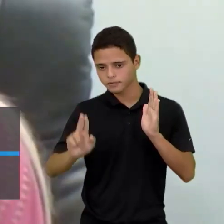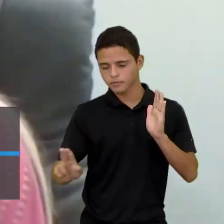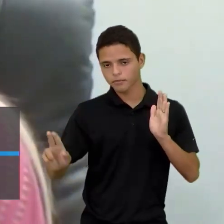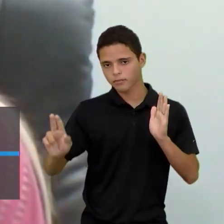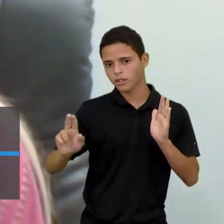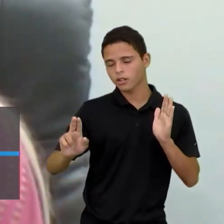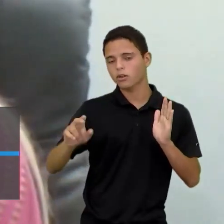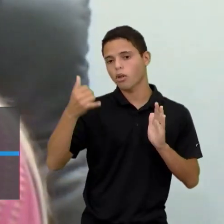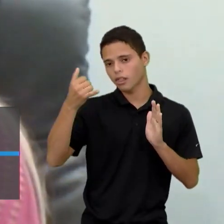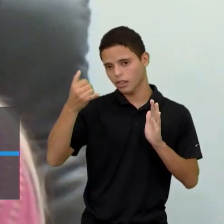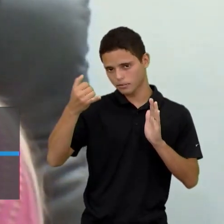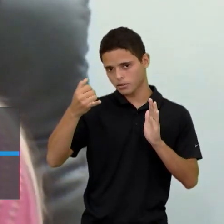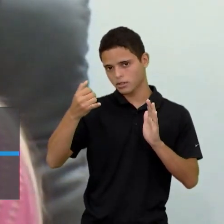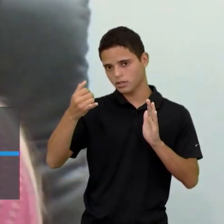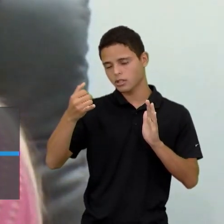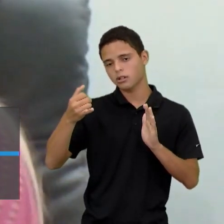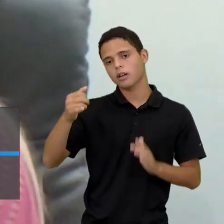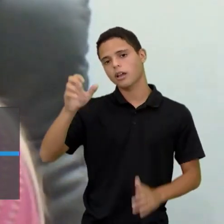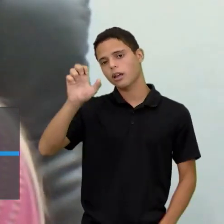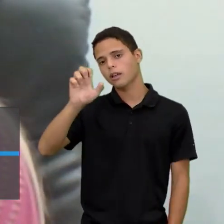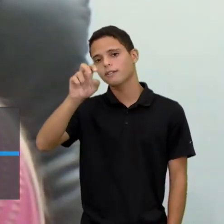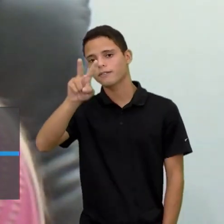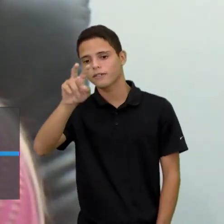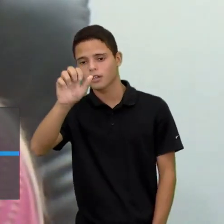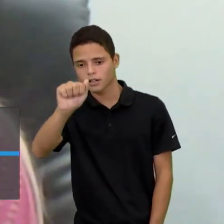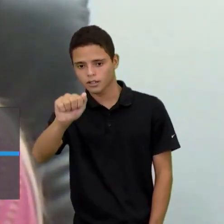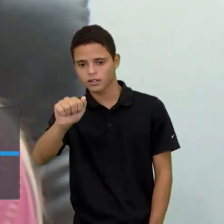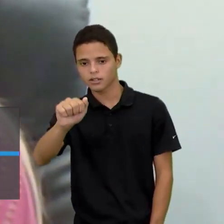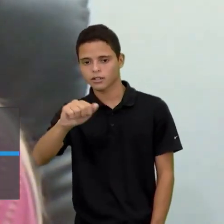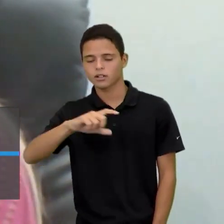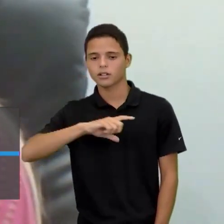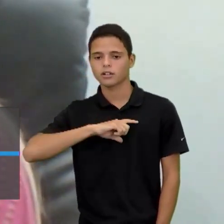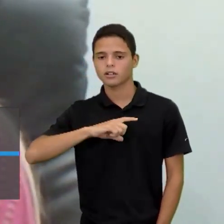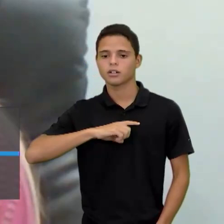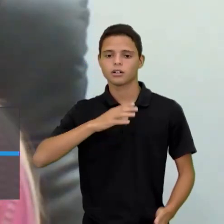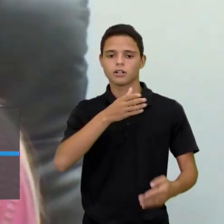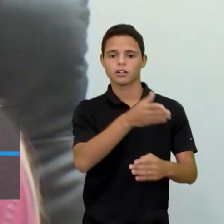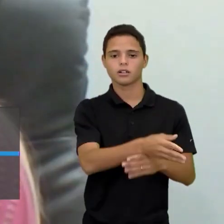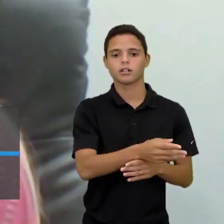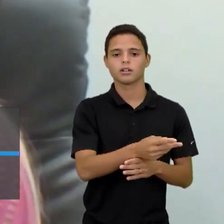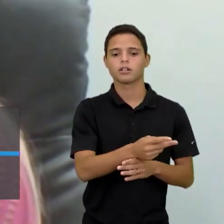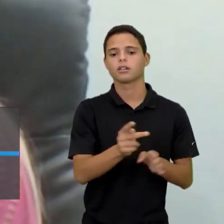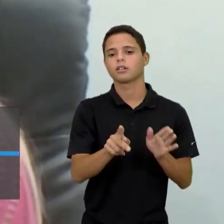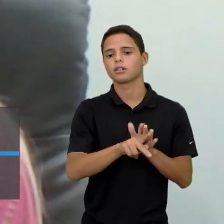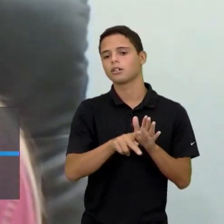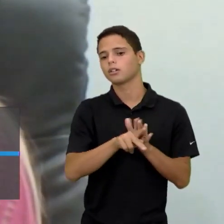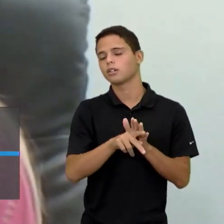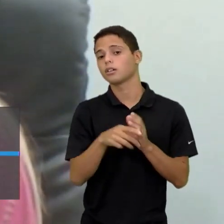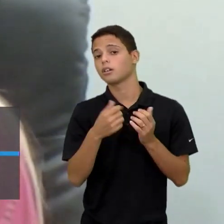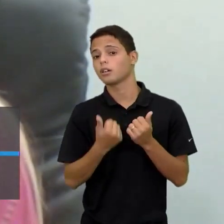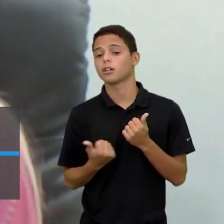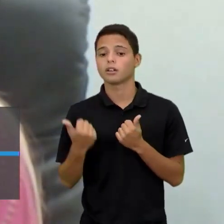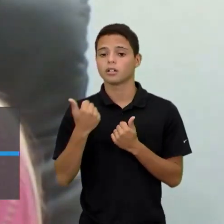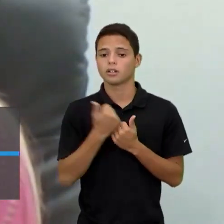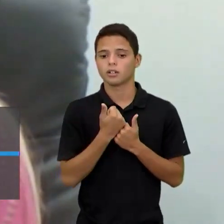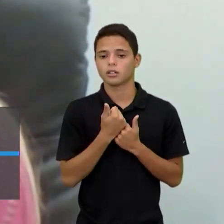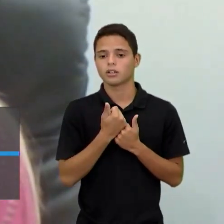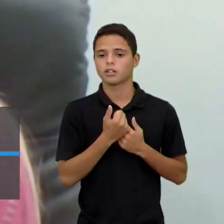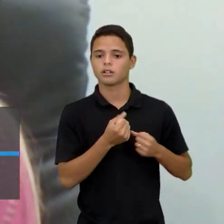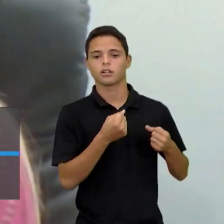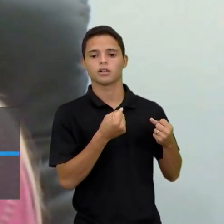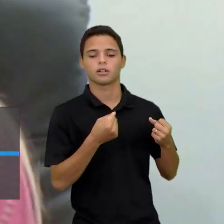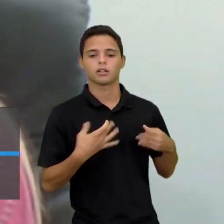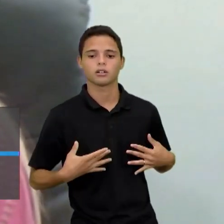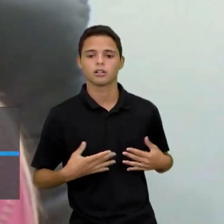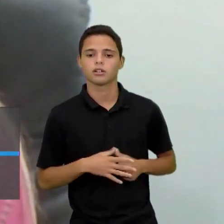ele veio para a minha sala de recurso, eu estava de licença maternidade, e a professora que estava me substituindo na época, ela falou assim para